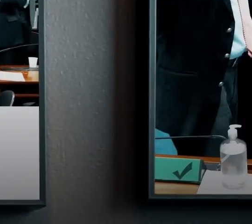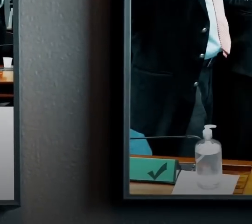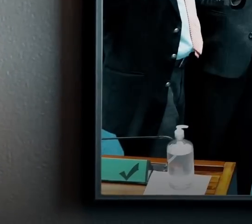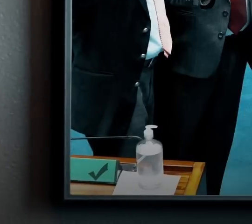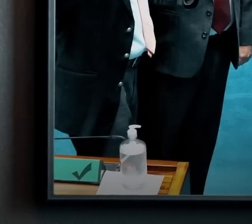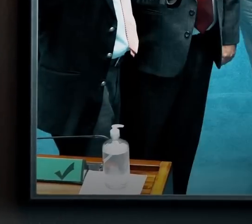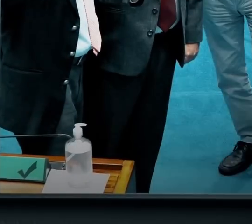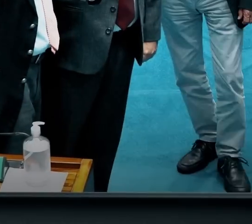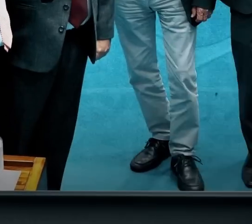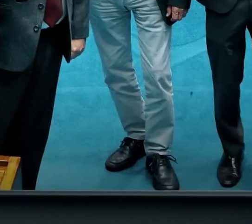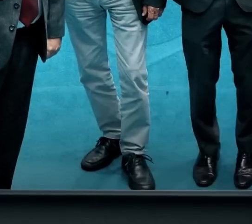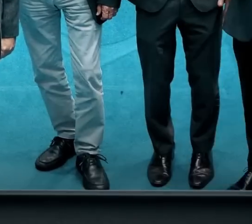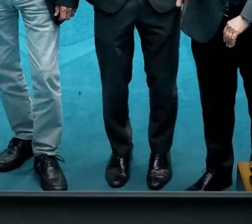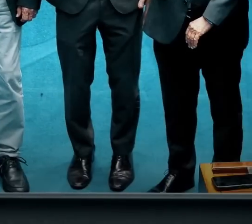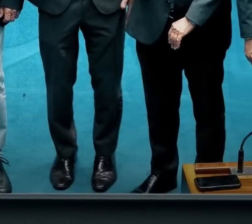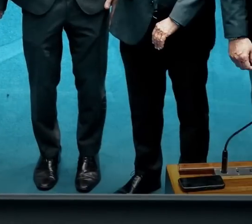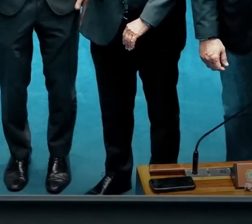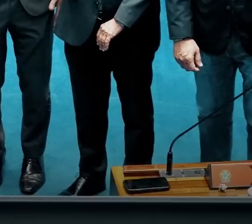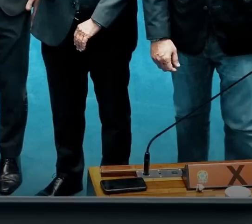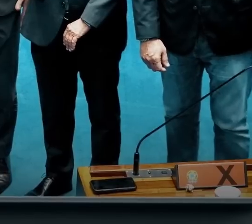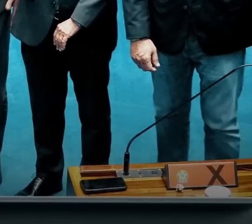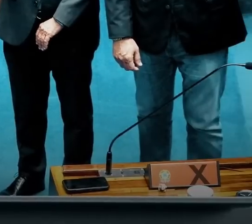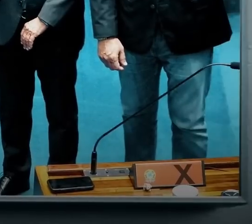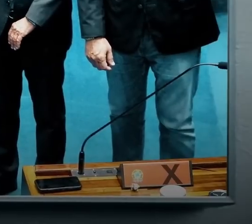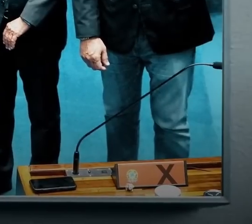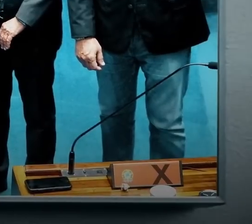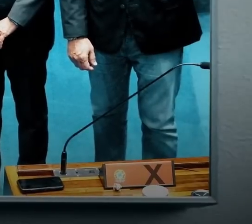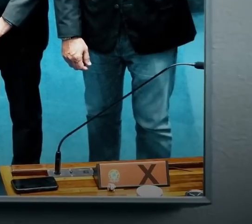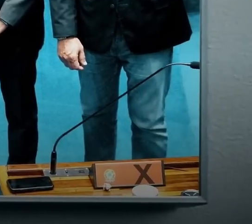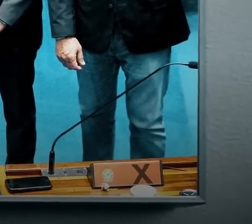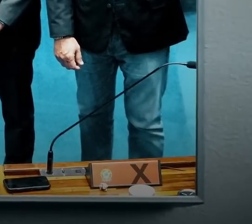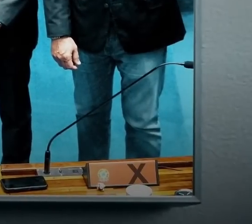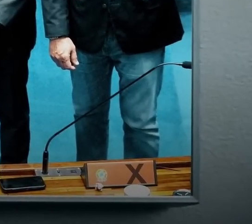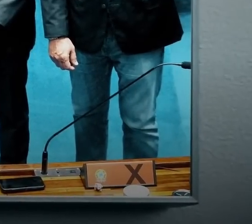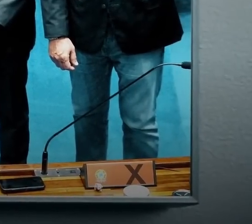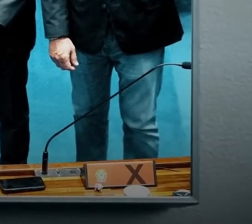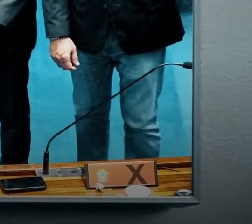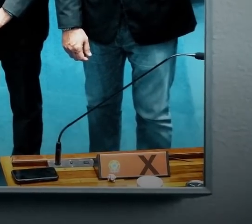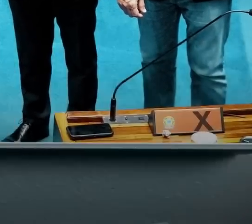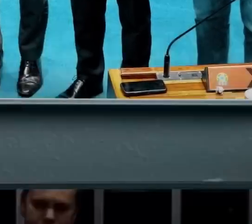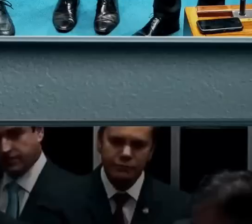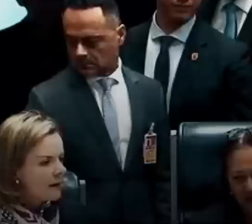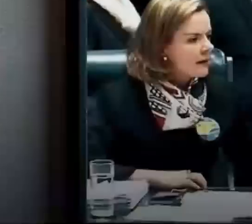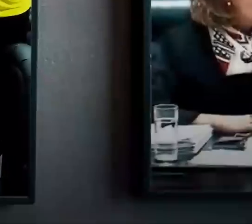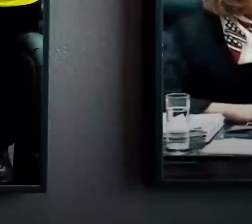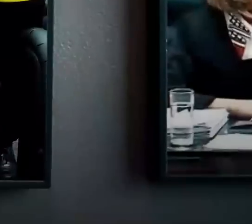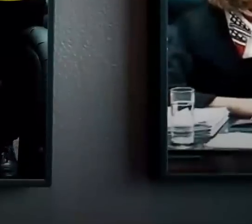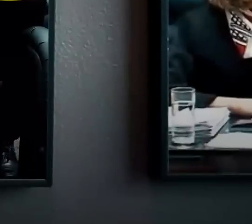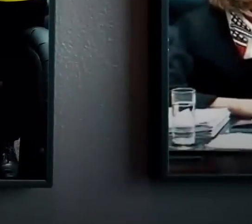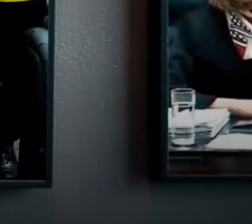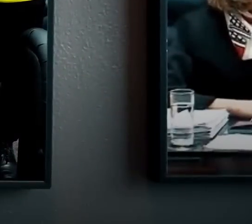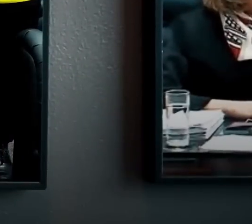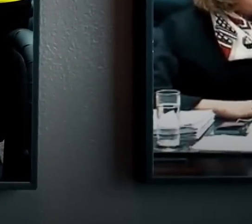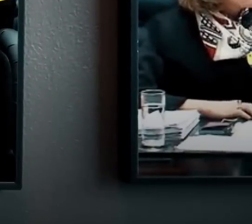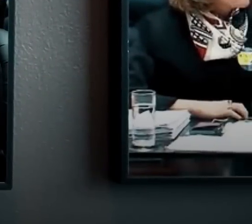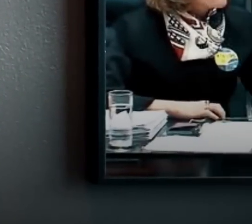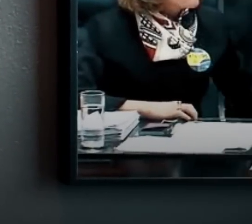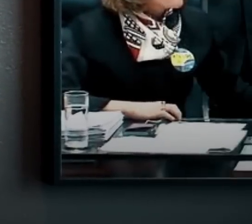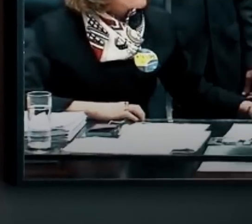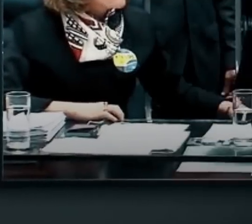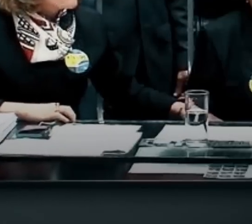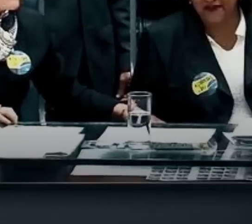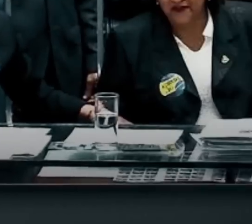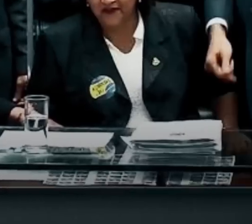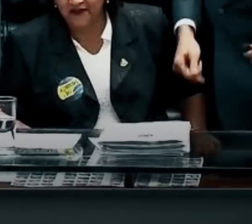No gramado chamado Brasil, são os deputados e deputadas, senadores e senadoras que entram em campo para aprovar leis e